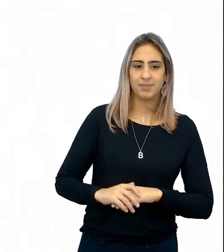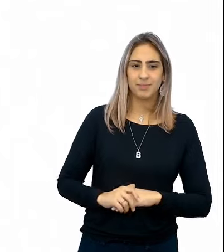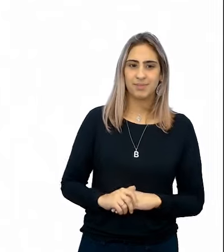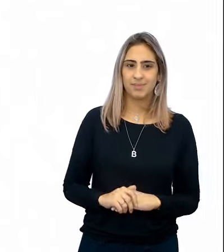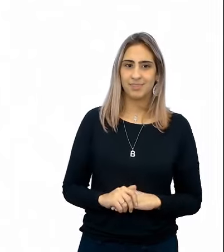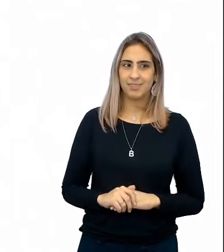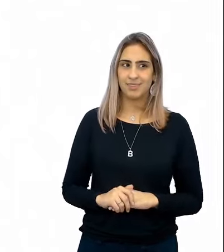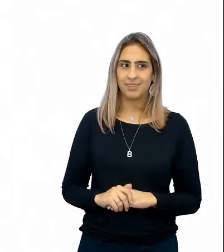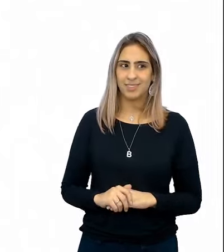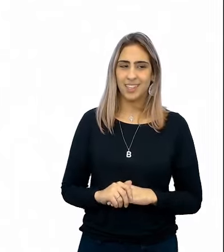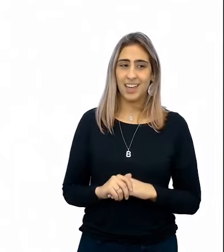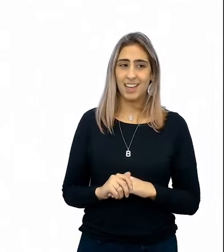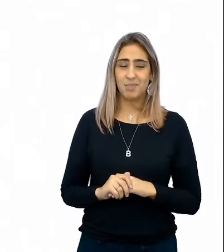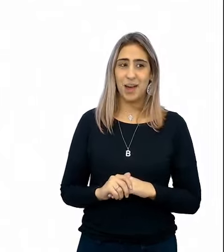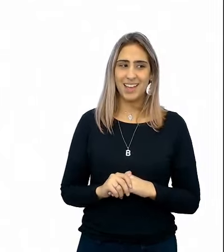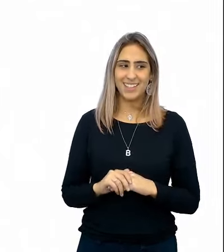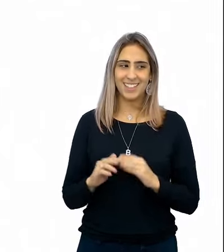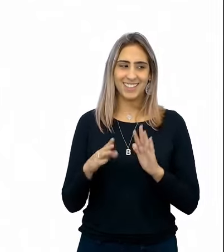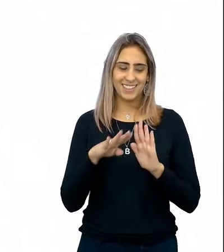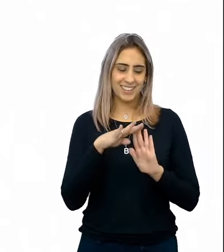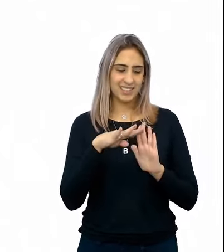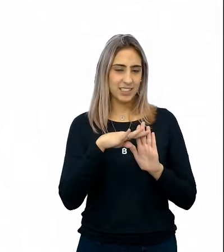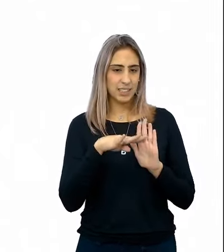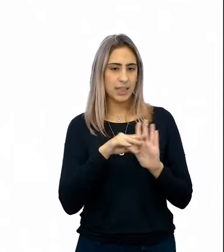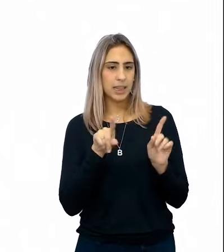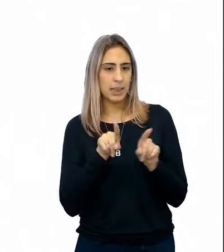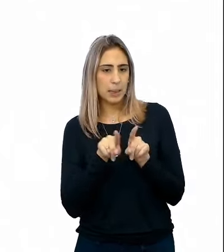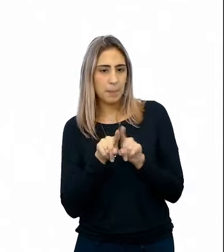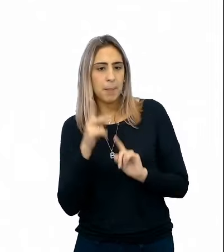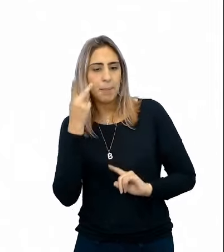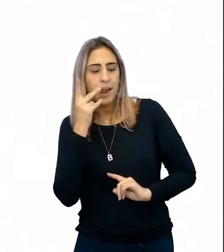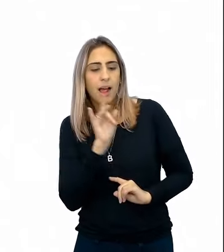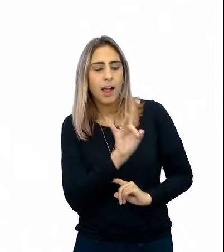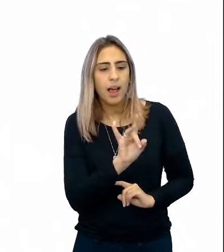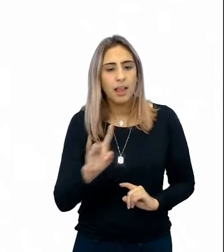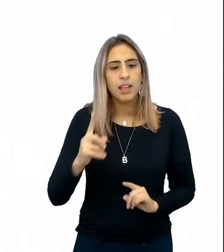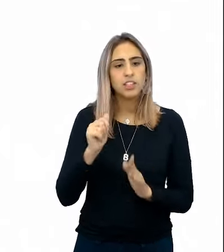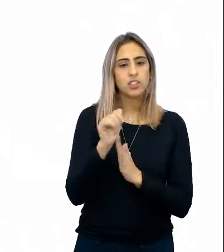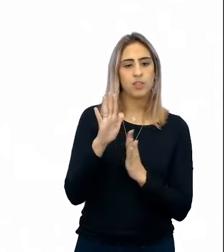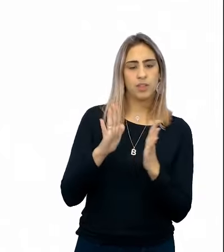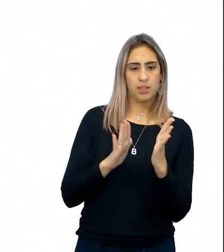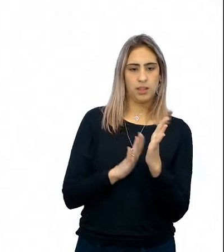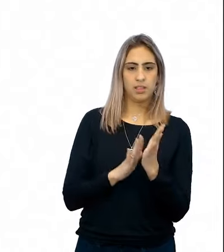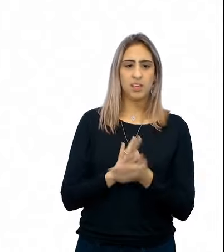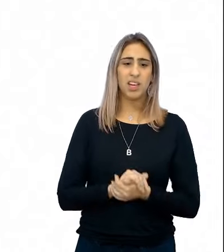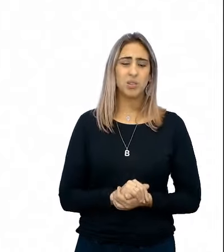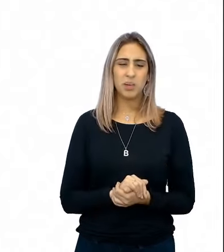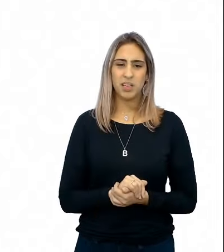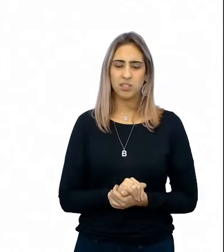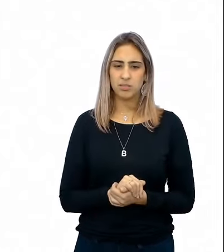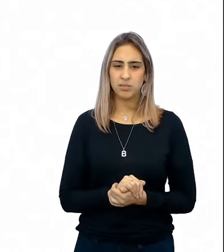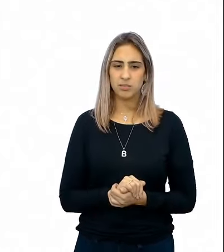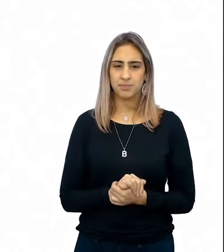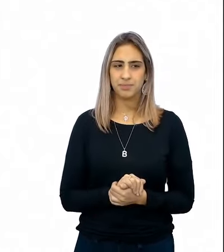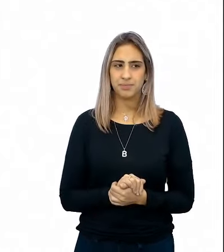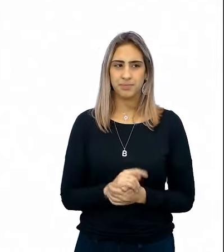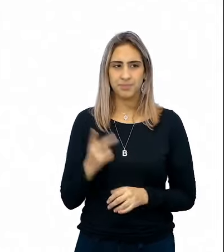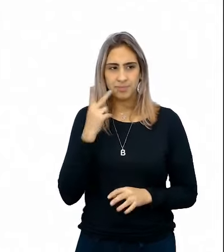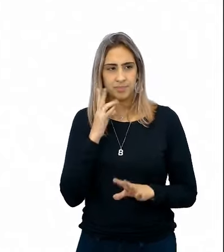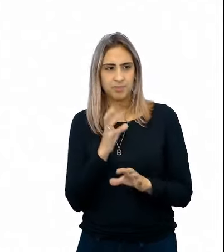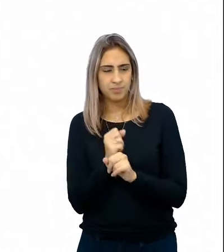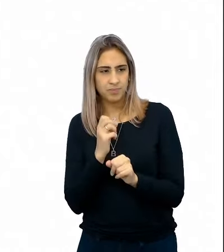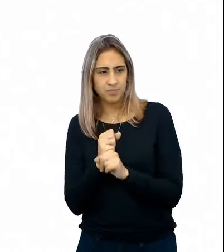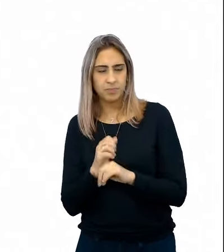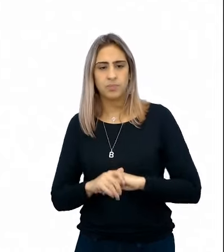crítico e mais teórico para cada uma das atividades. É a relação teoria e prática que a gente